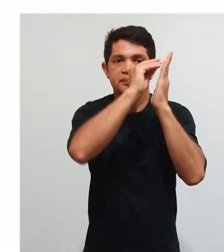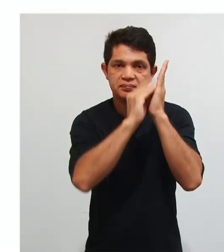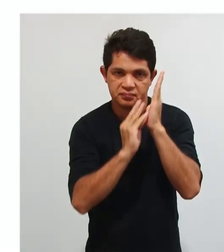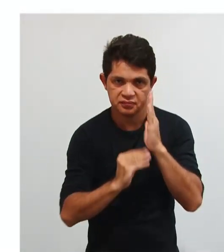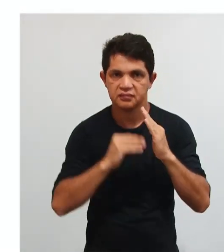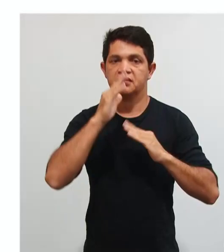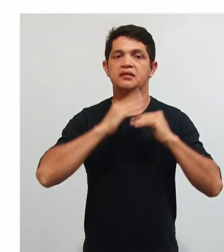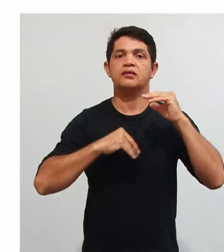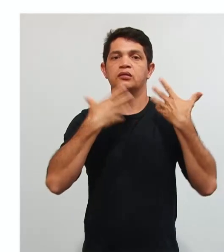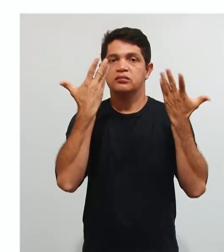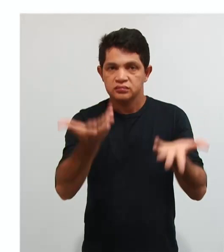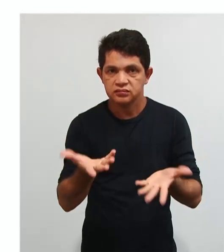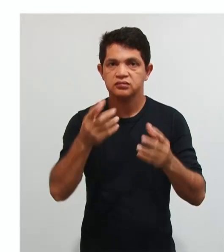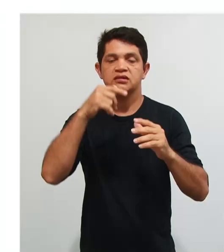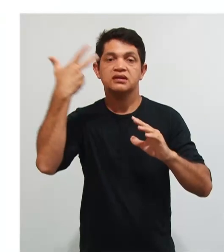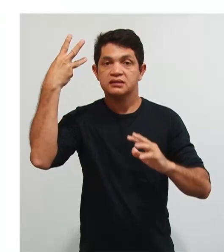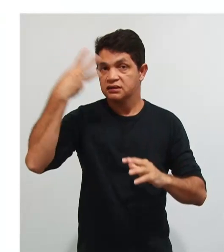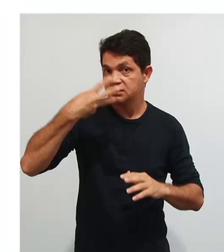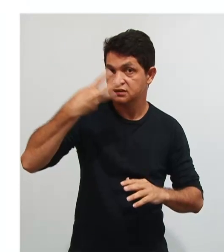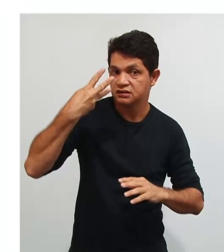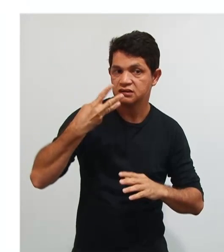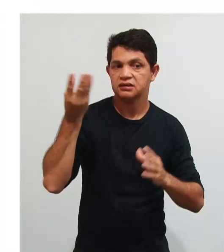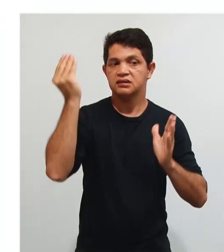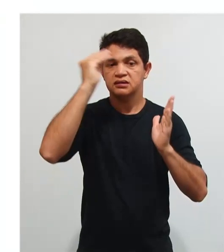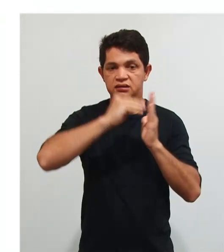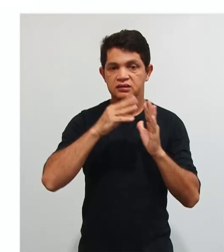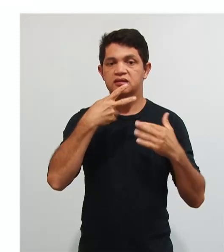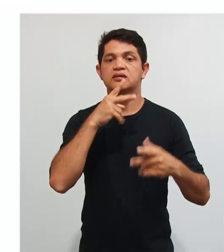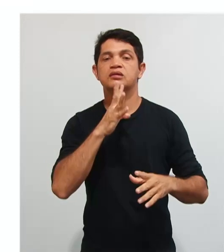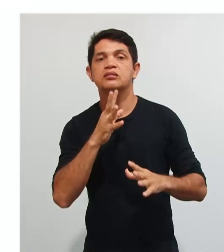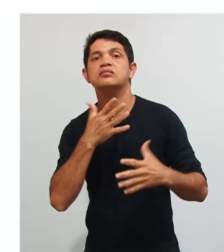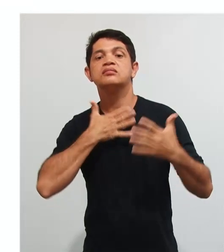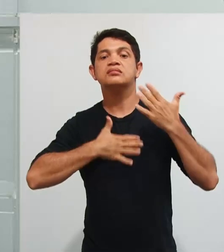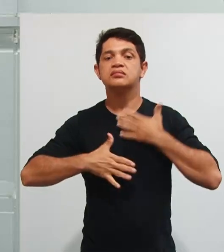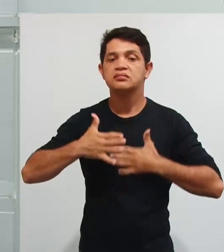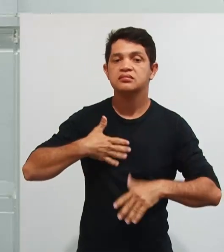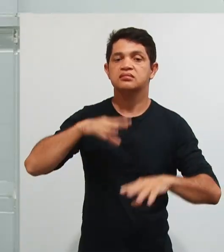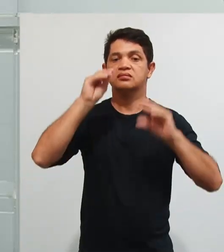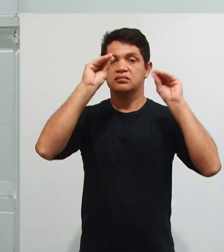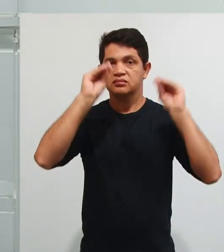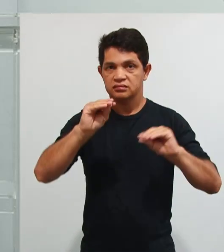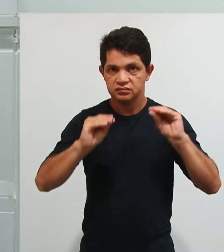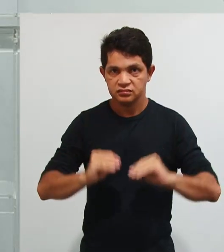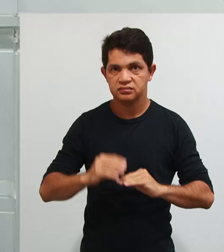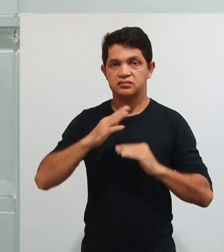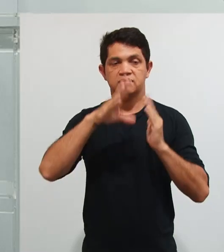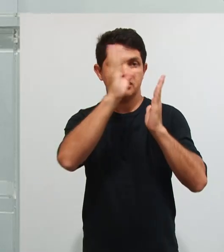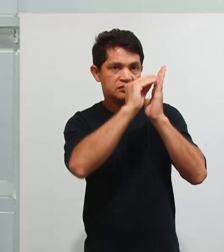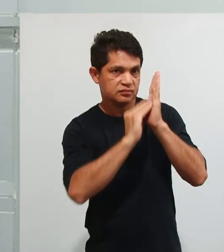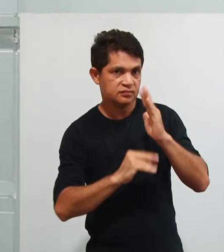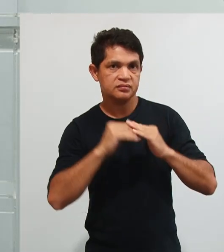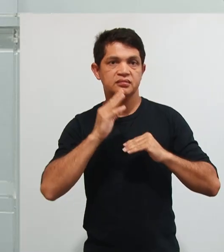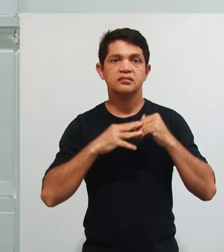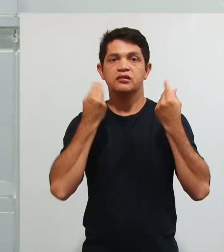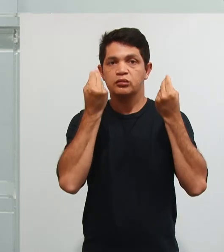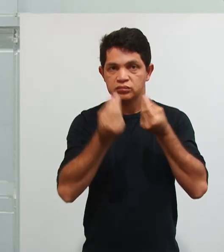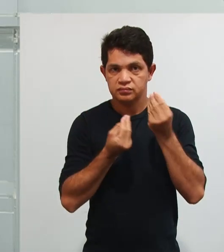organização. Perceba, senhores, que nós estamos muito focados aqui em oportunizar a